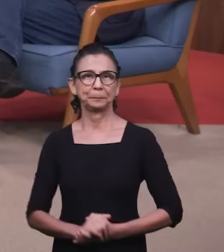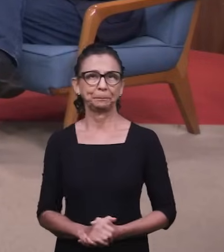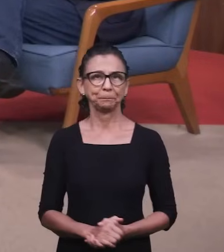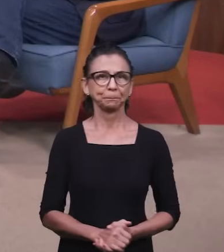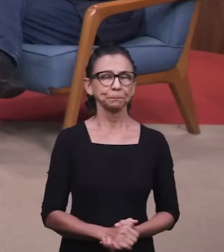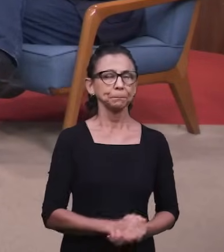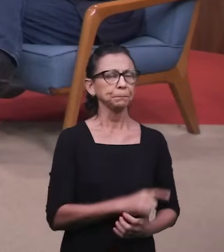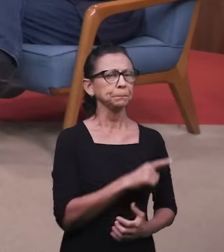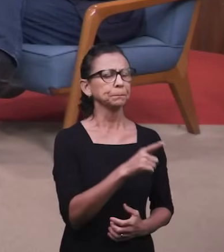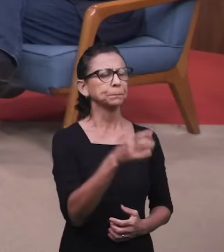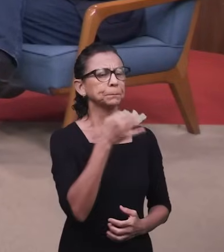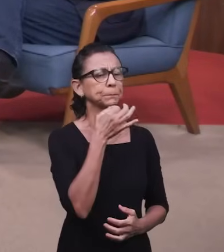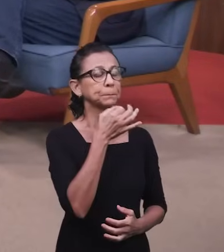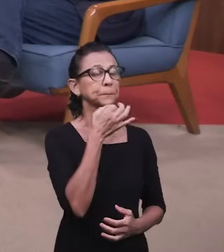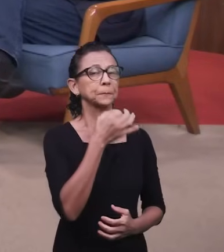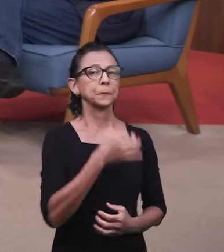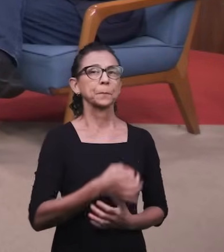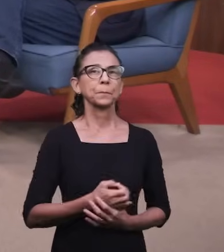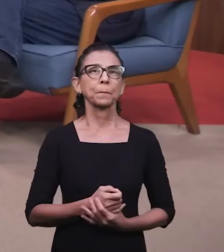Bem,